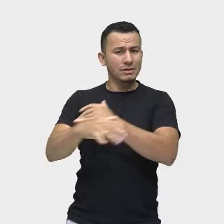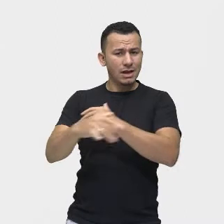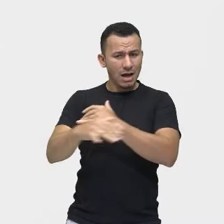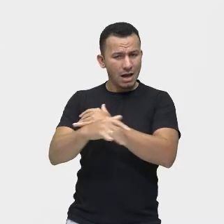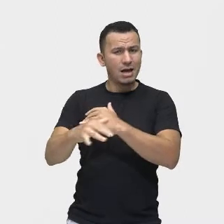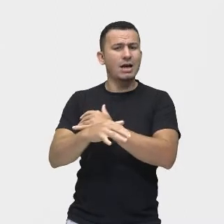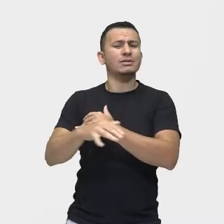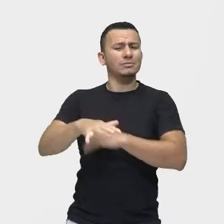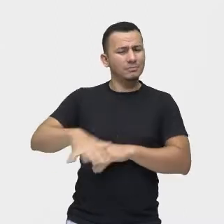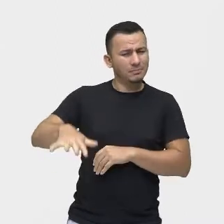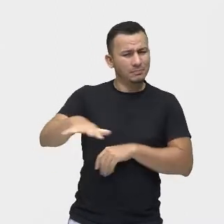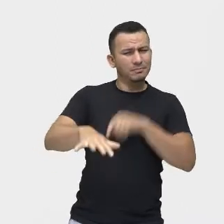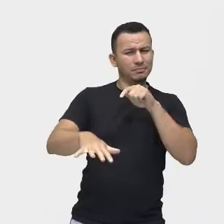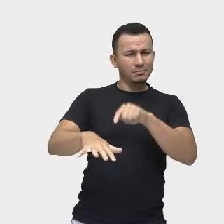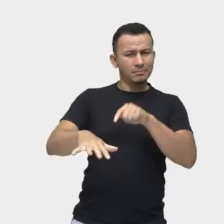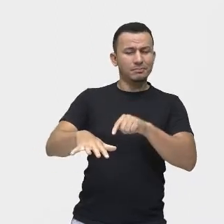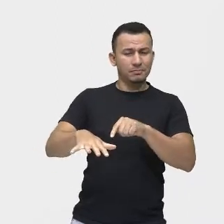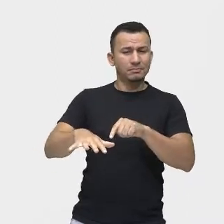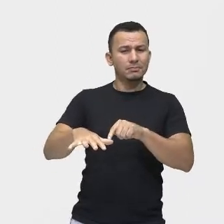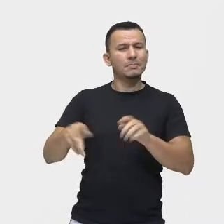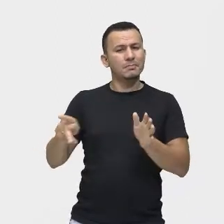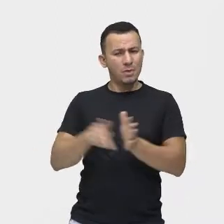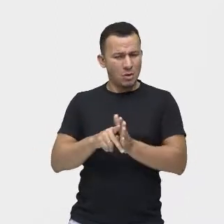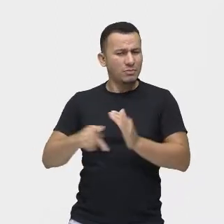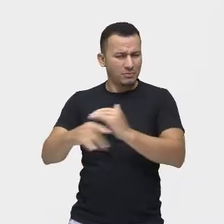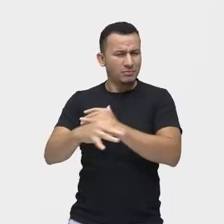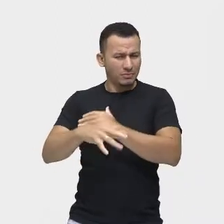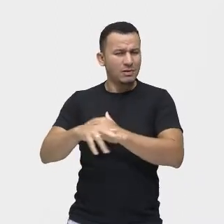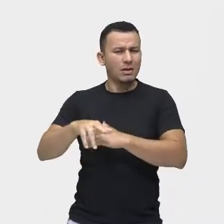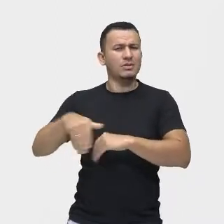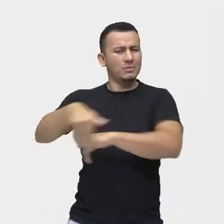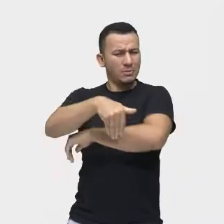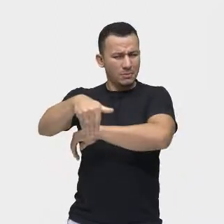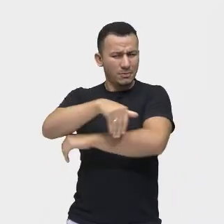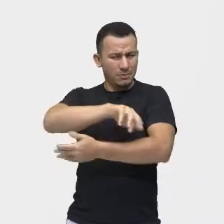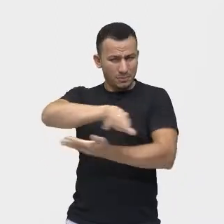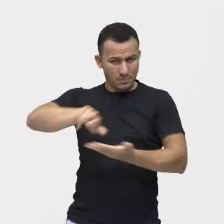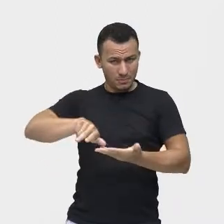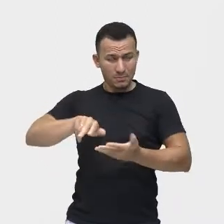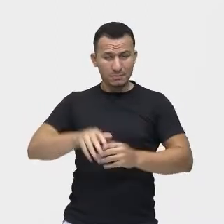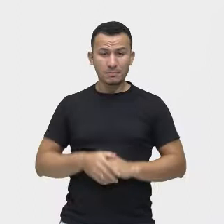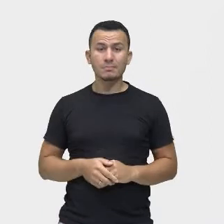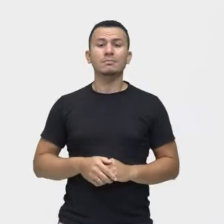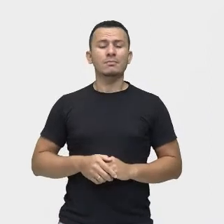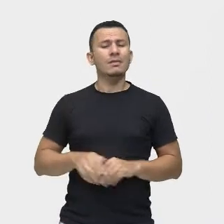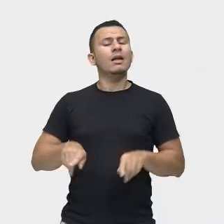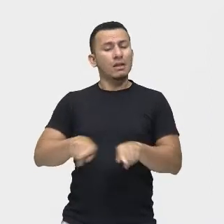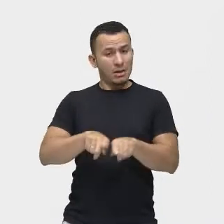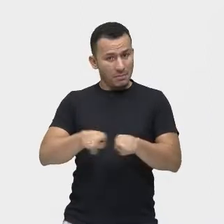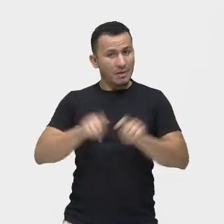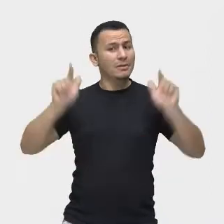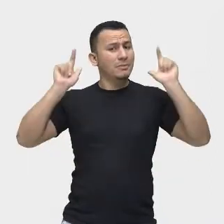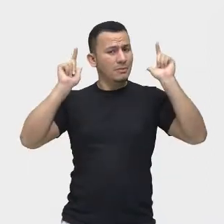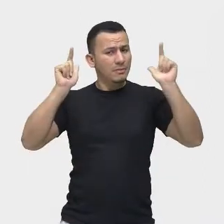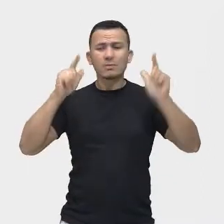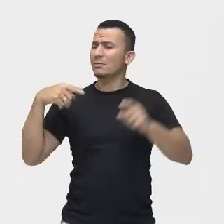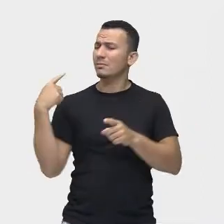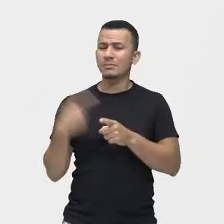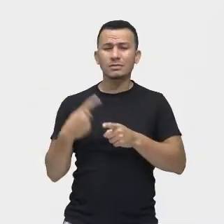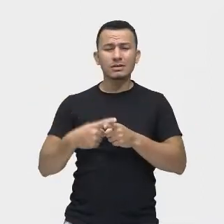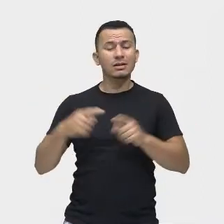metropolitano, né, no contexto das cidades. E eles são esportes de aventura também